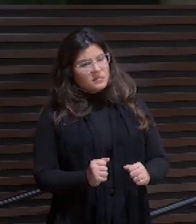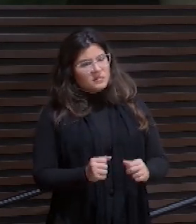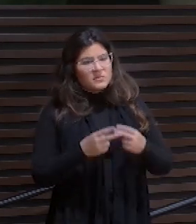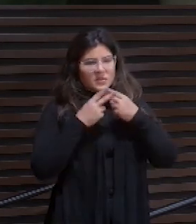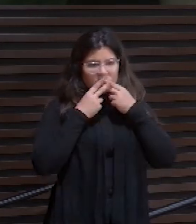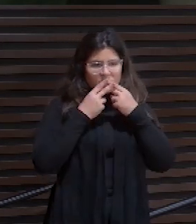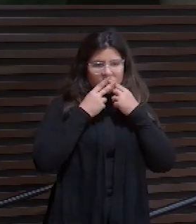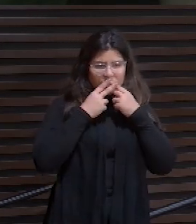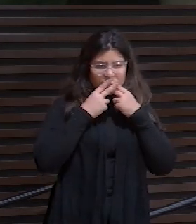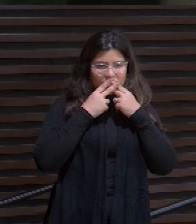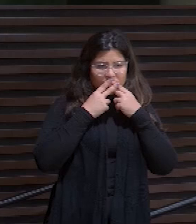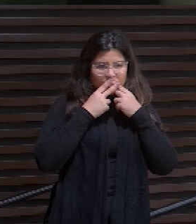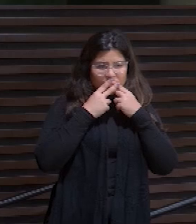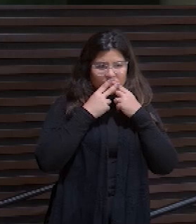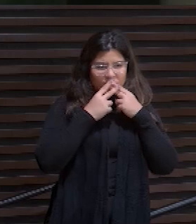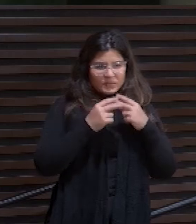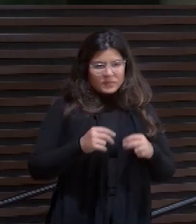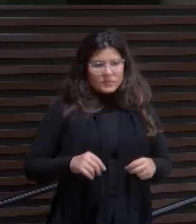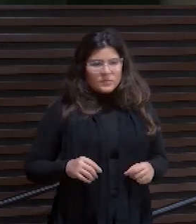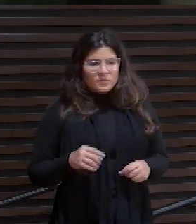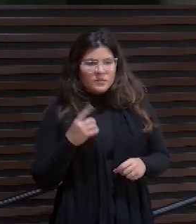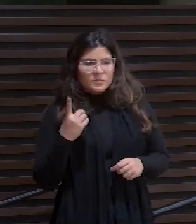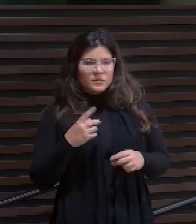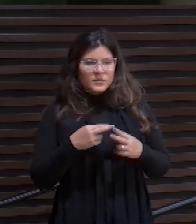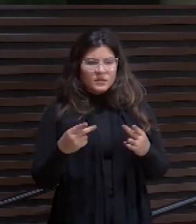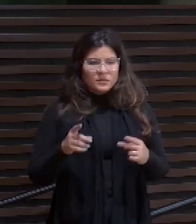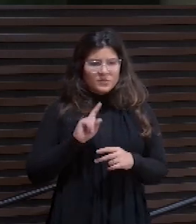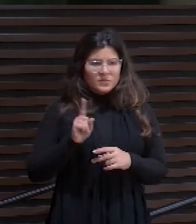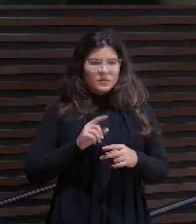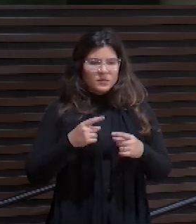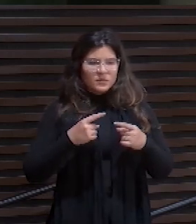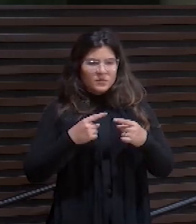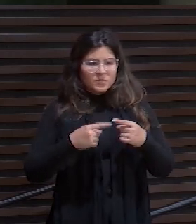que não combina com festa de casamento, é o jejum.